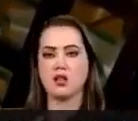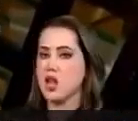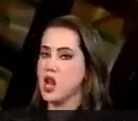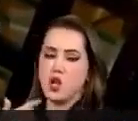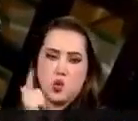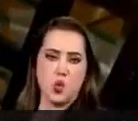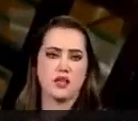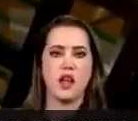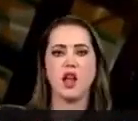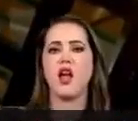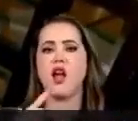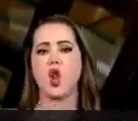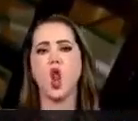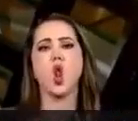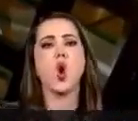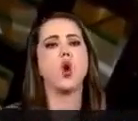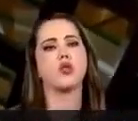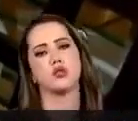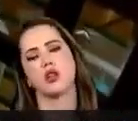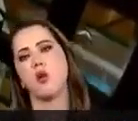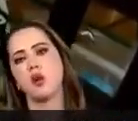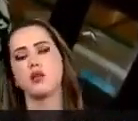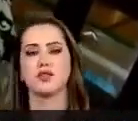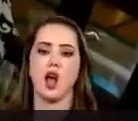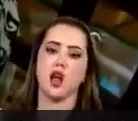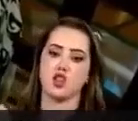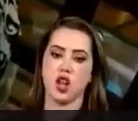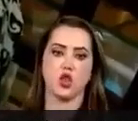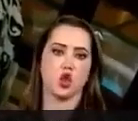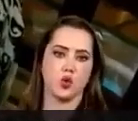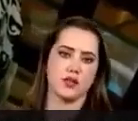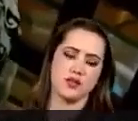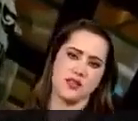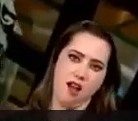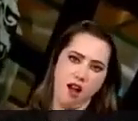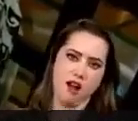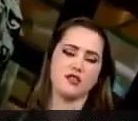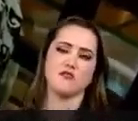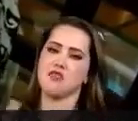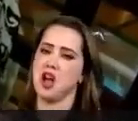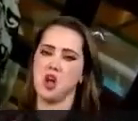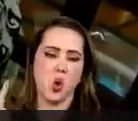pode, porque senão ele cansa. Ele agora está com 12 anos, né? Mas fora isso não, tudo normal.